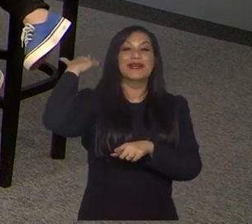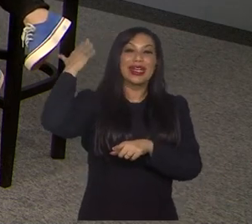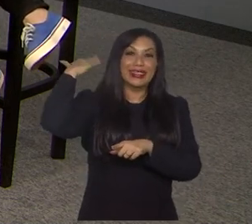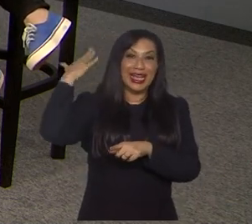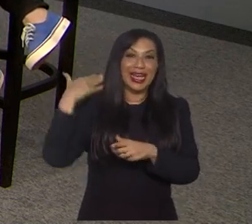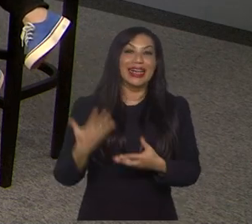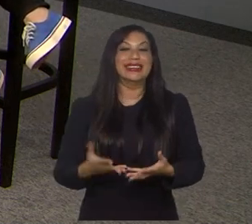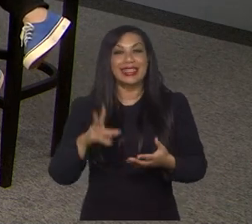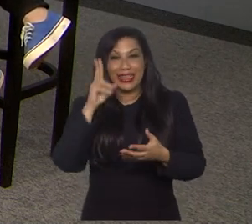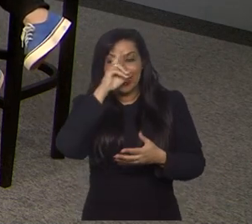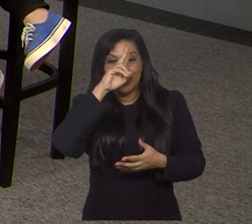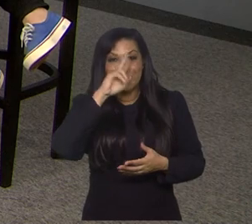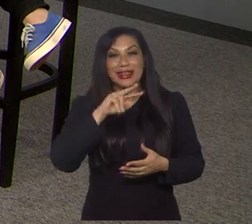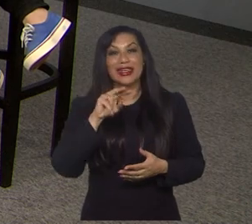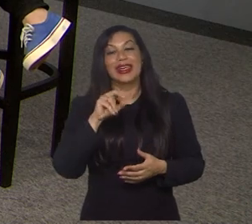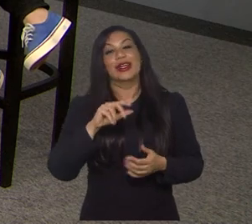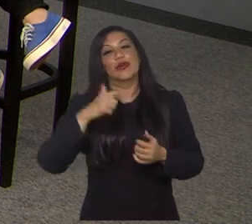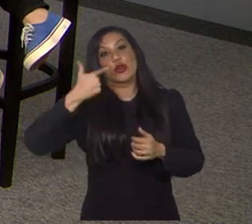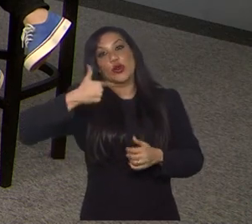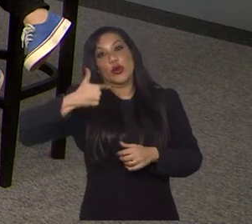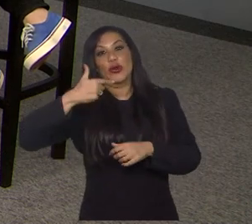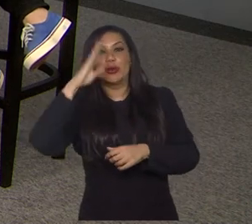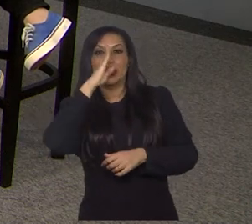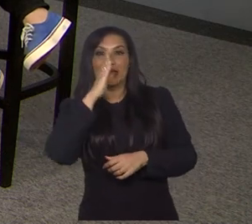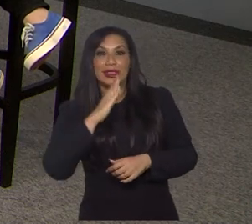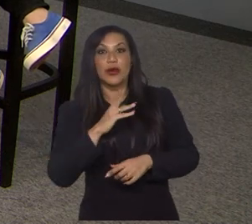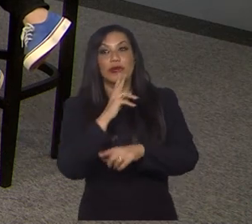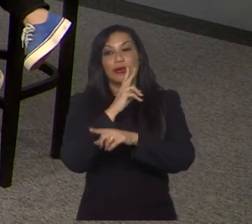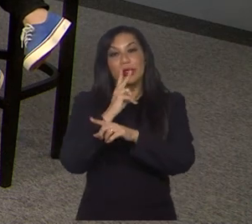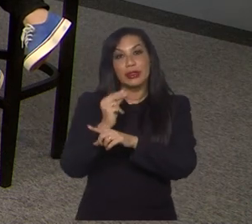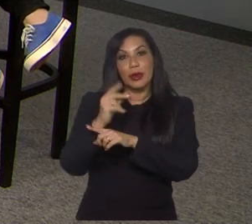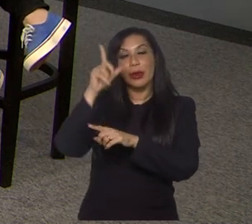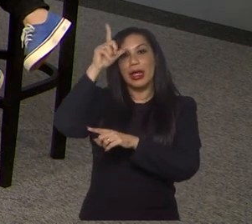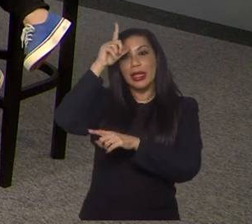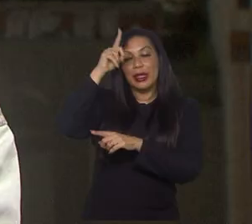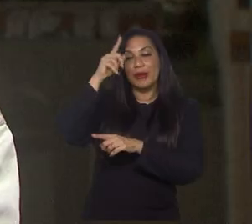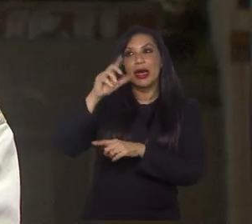nosso amargo vice-campeonato. Mas é aquilo, vencemos a Alemanha na data